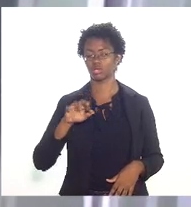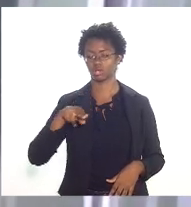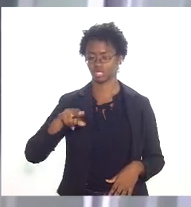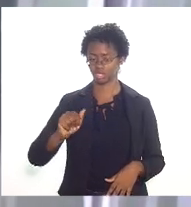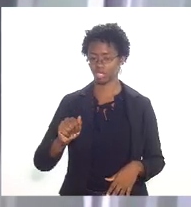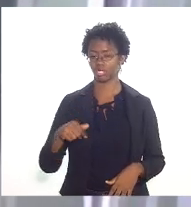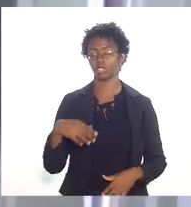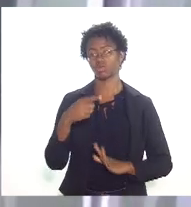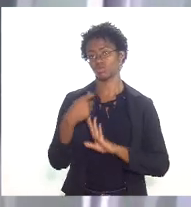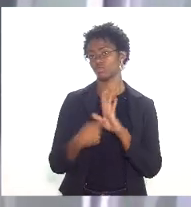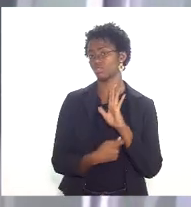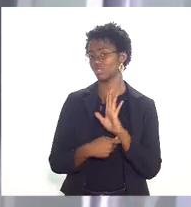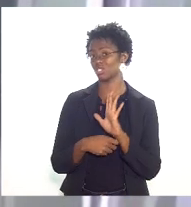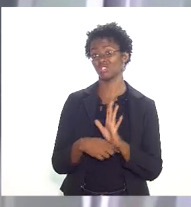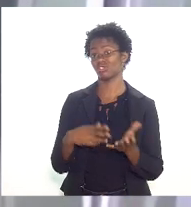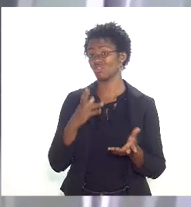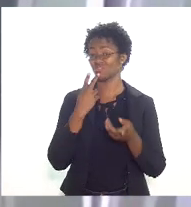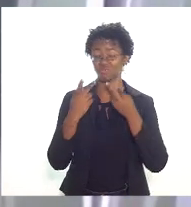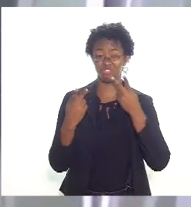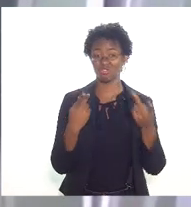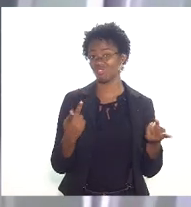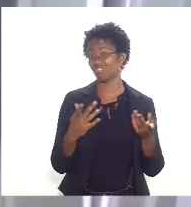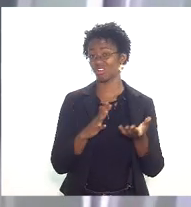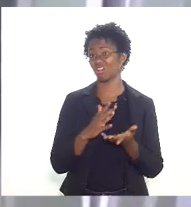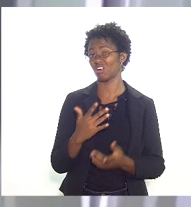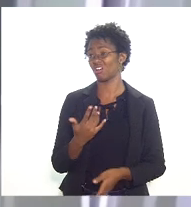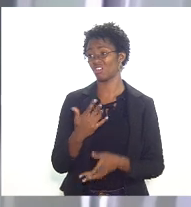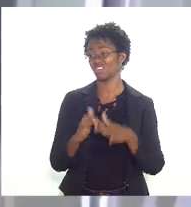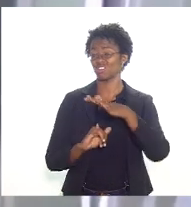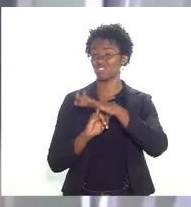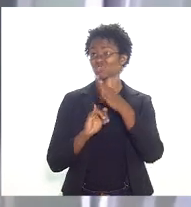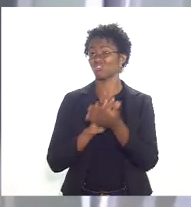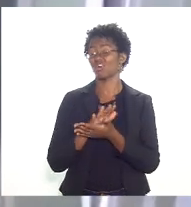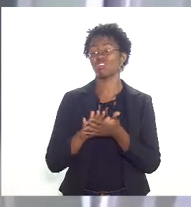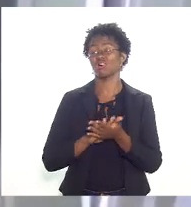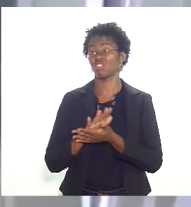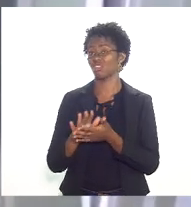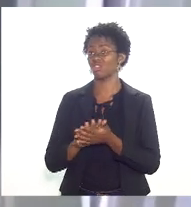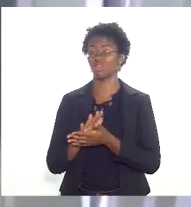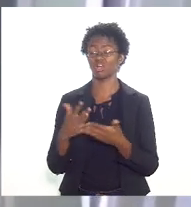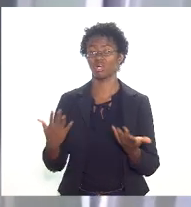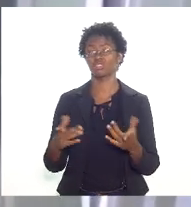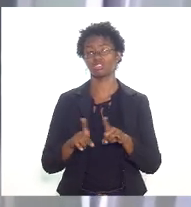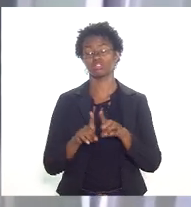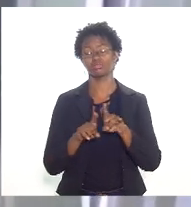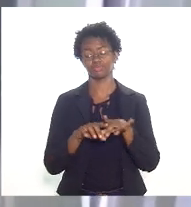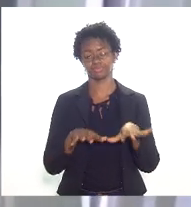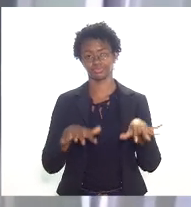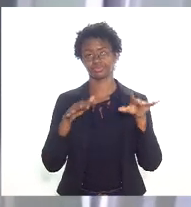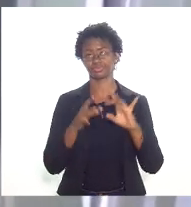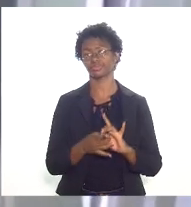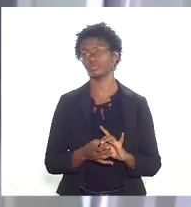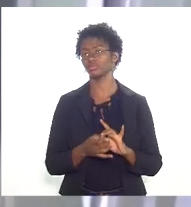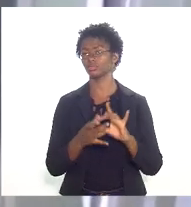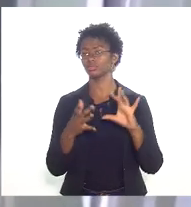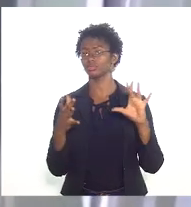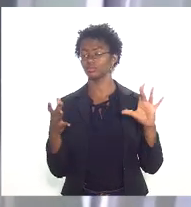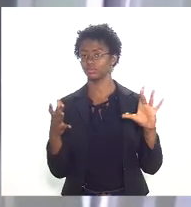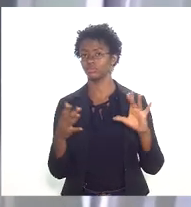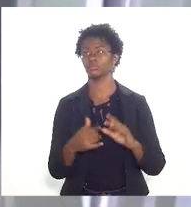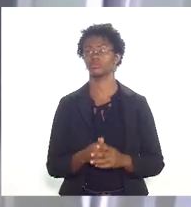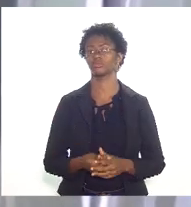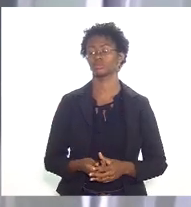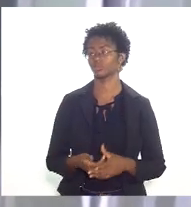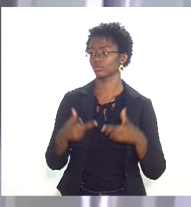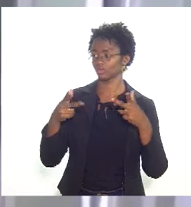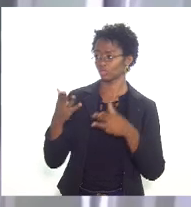mas nessa direção nesse homens bloco quero lembrar também que nós fizemos audiência pública conforme